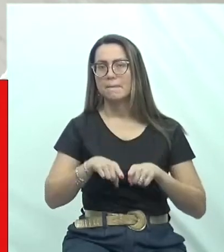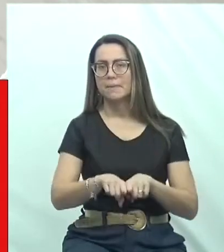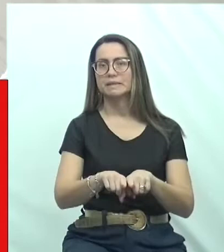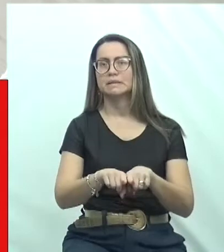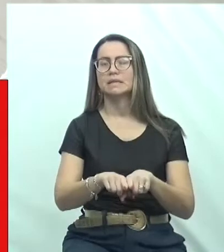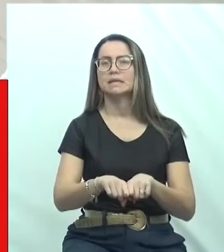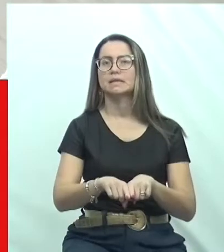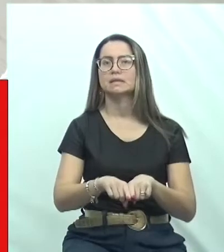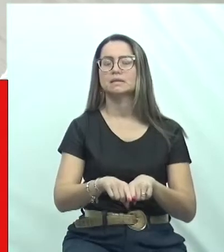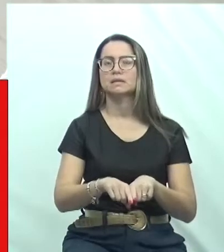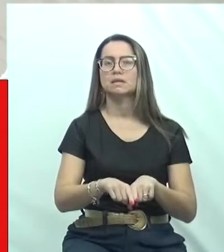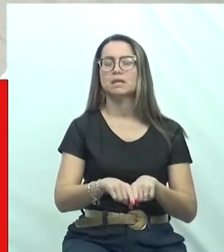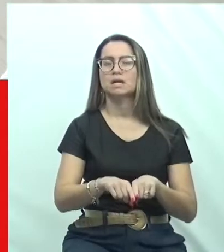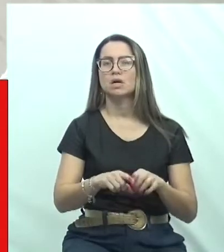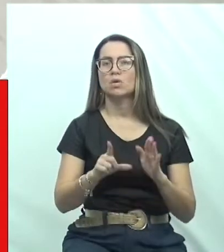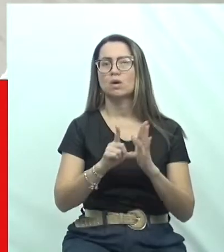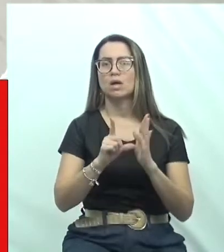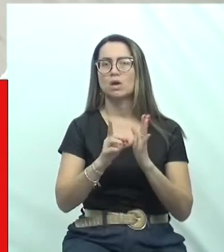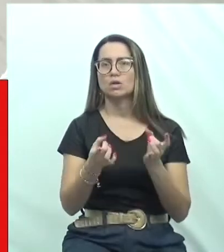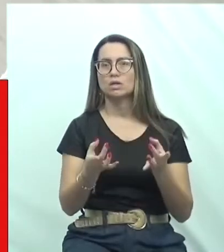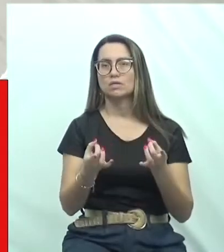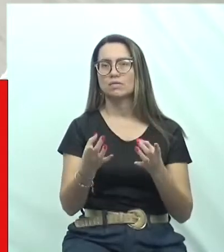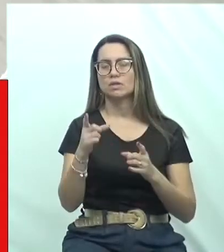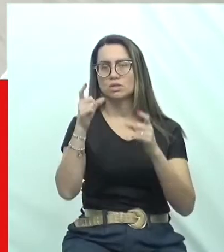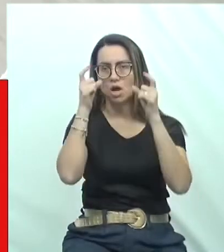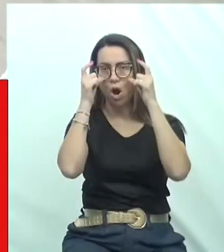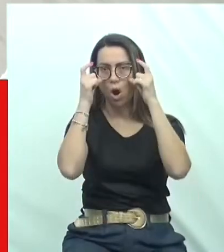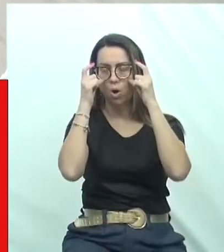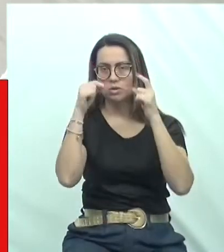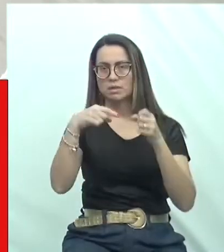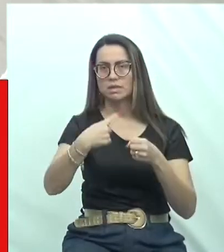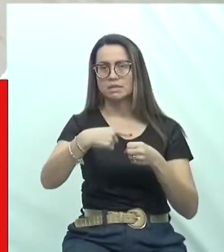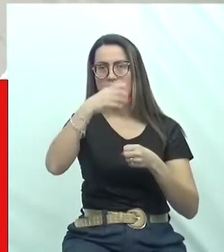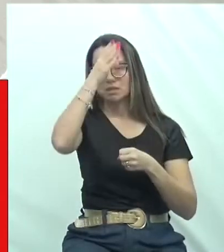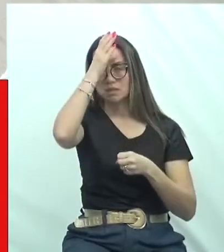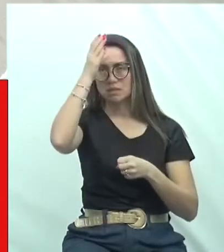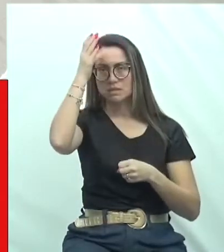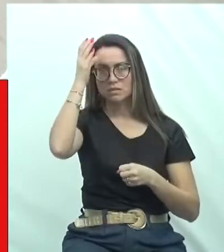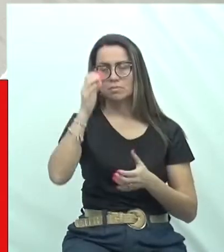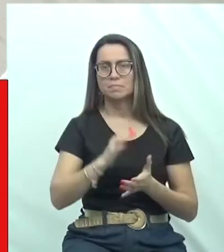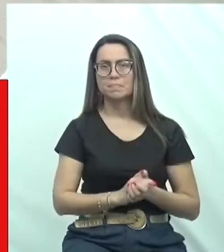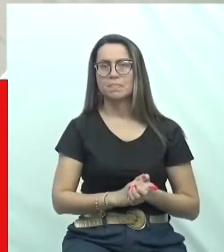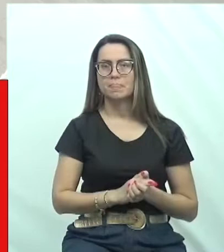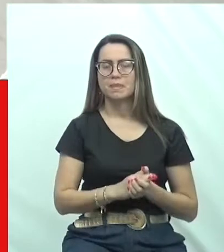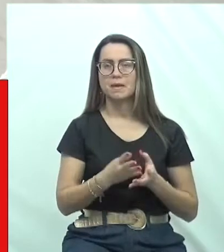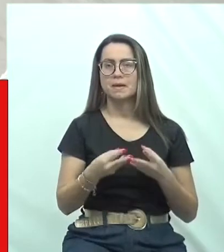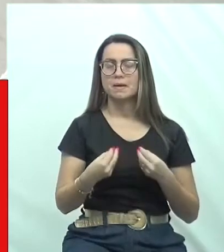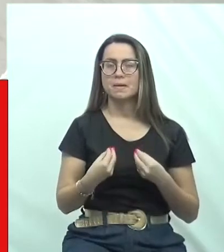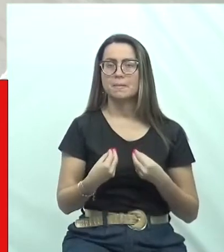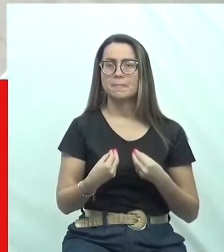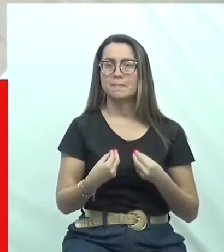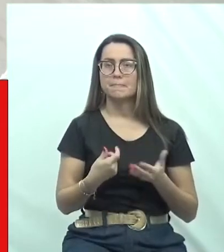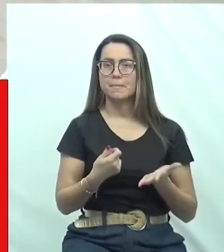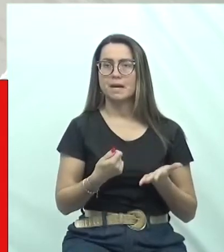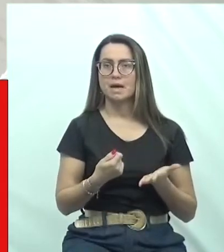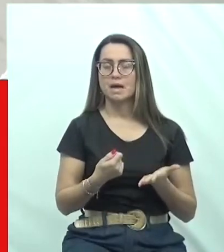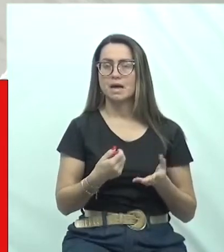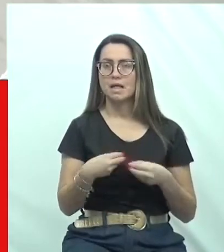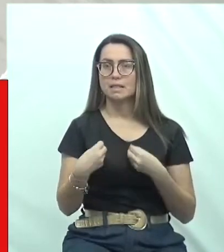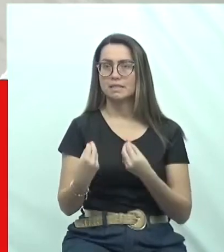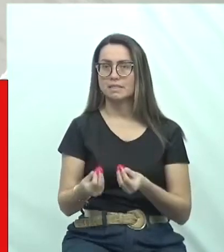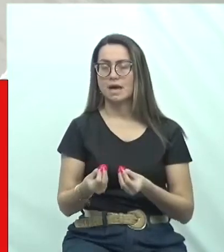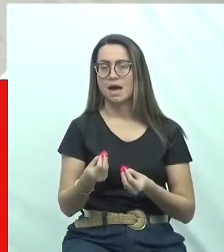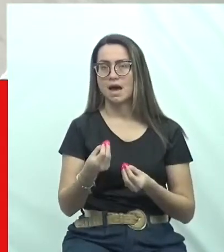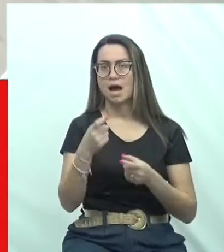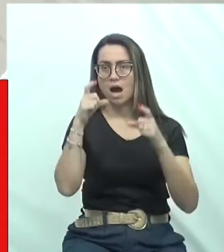óticas localizadas neste município para aquisição de óculos aos menores carentes e, em